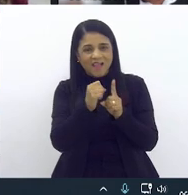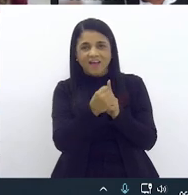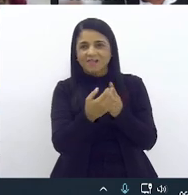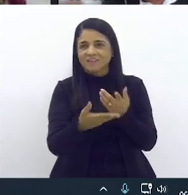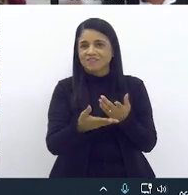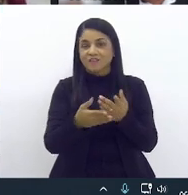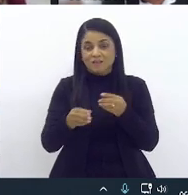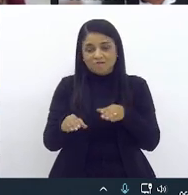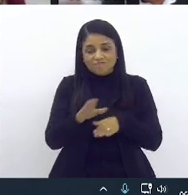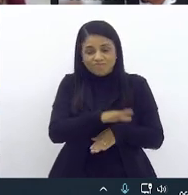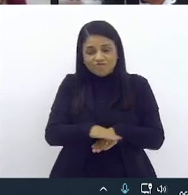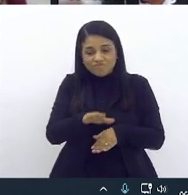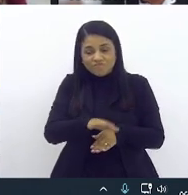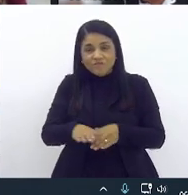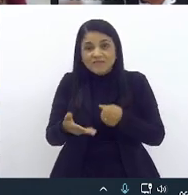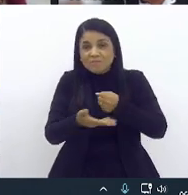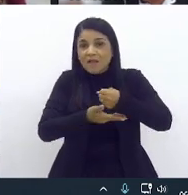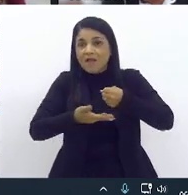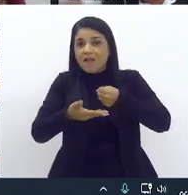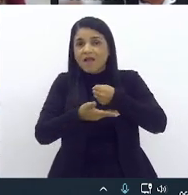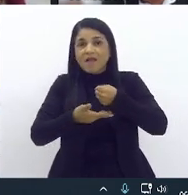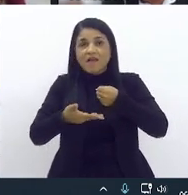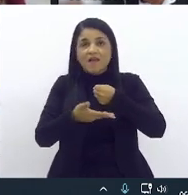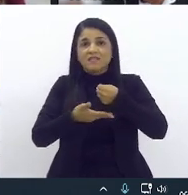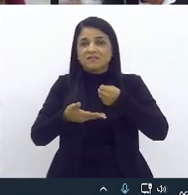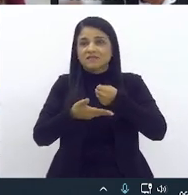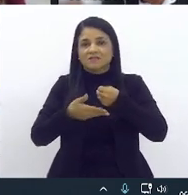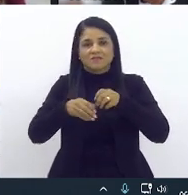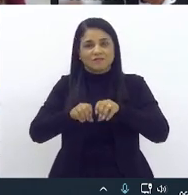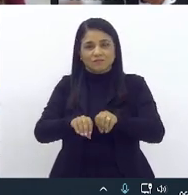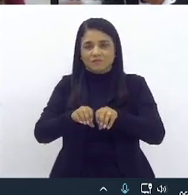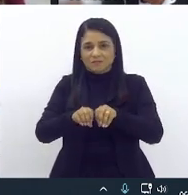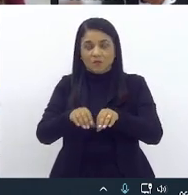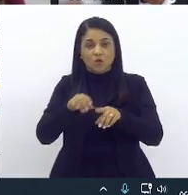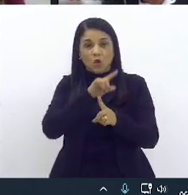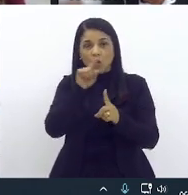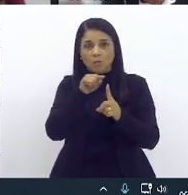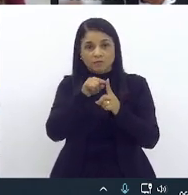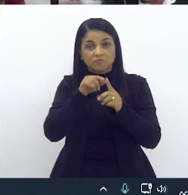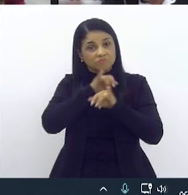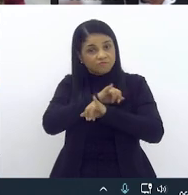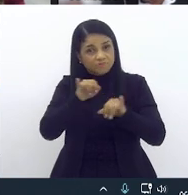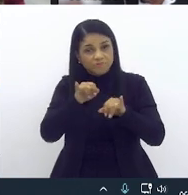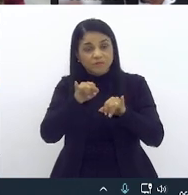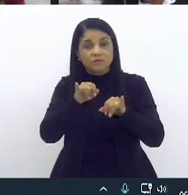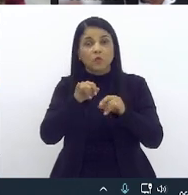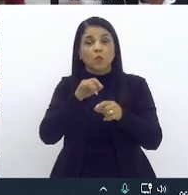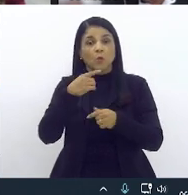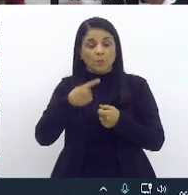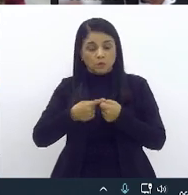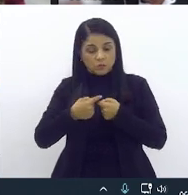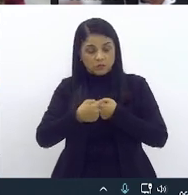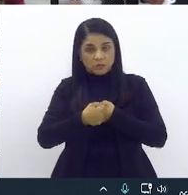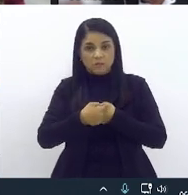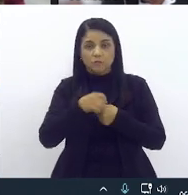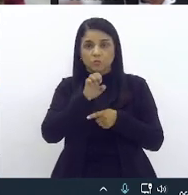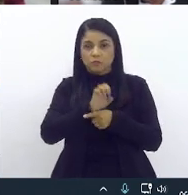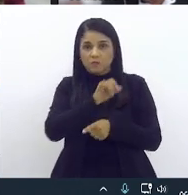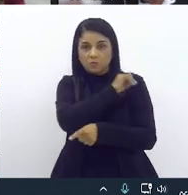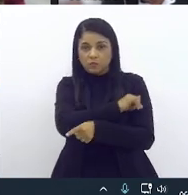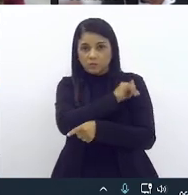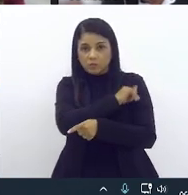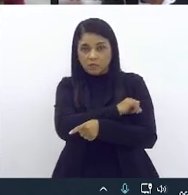primeira etapa da educação básica. Então, de forma muito objetiva, o que a gente precisa dizer é que o município do Rio de Janeiro, os